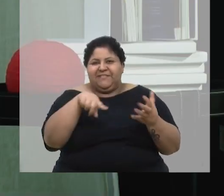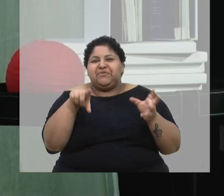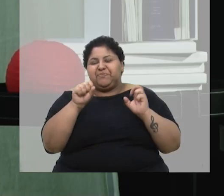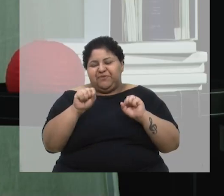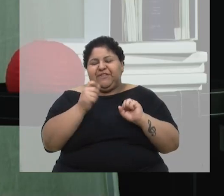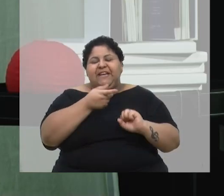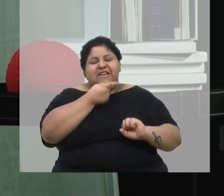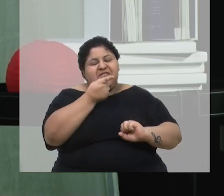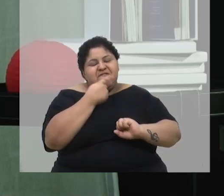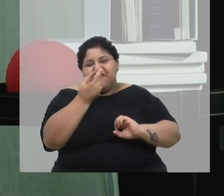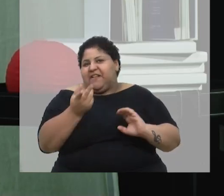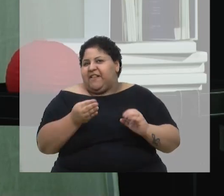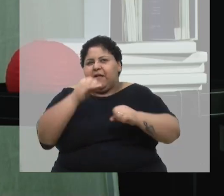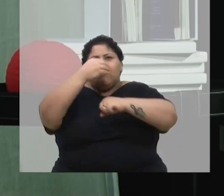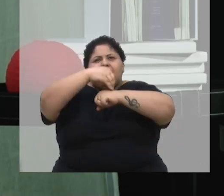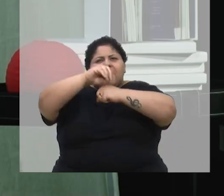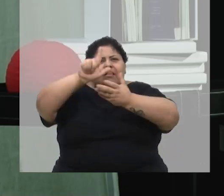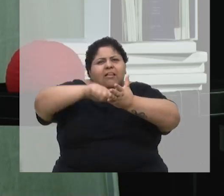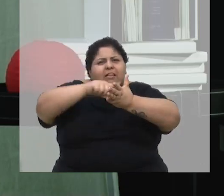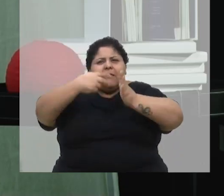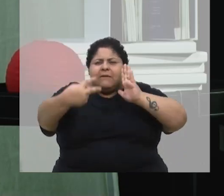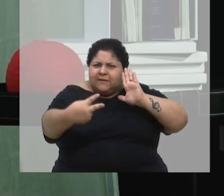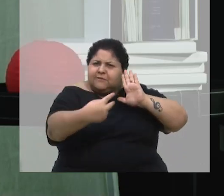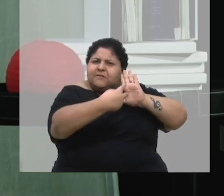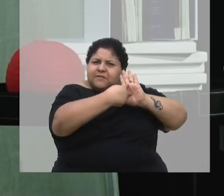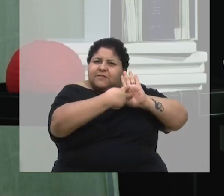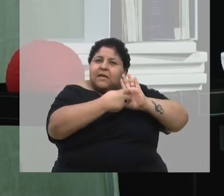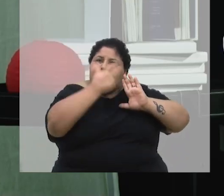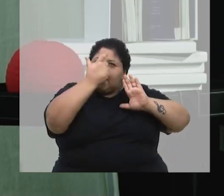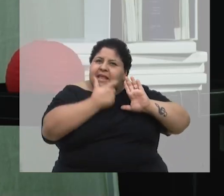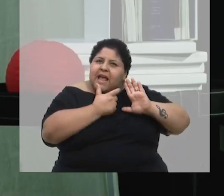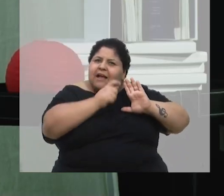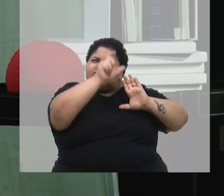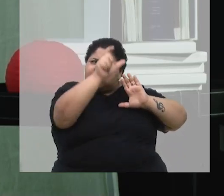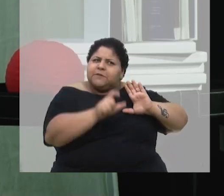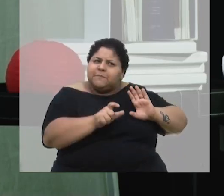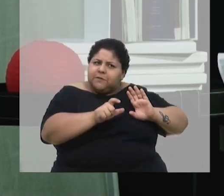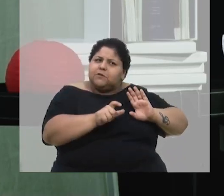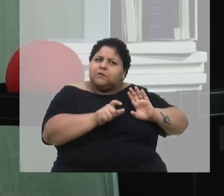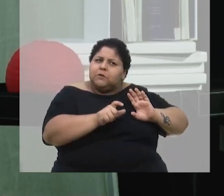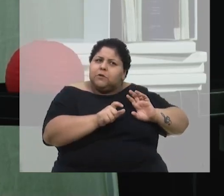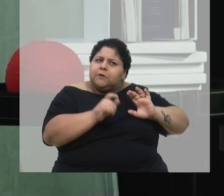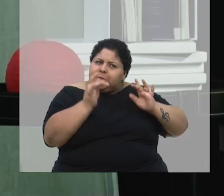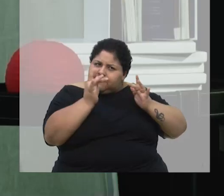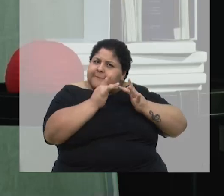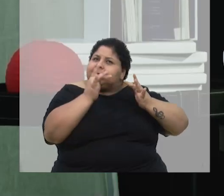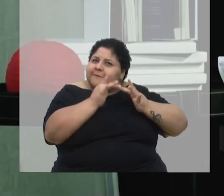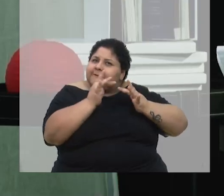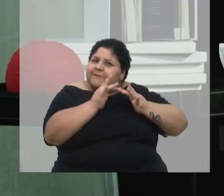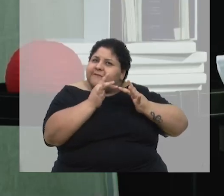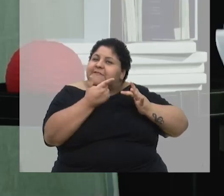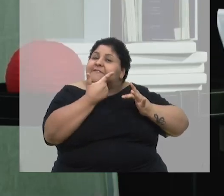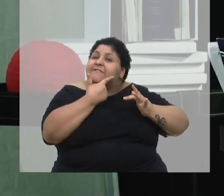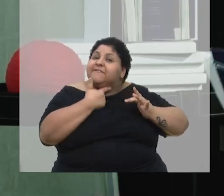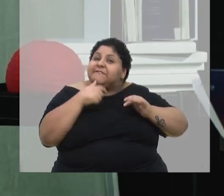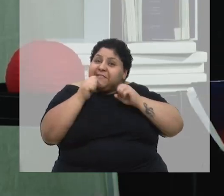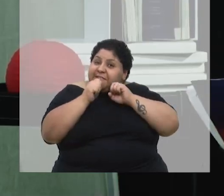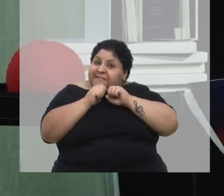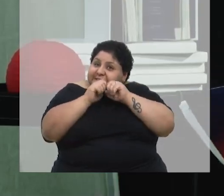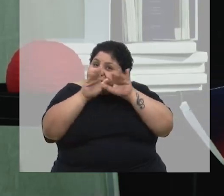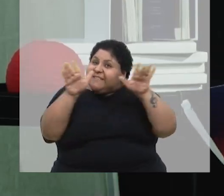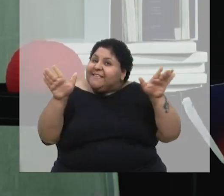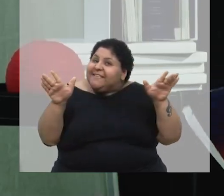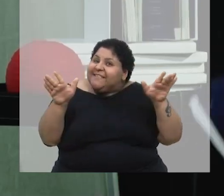tantos títulos, né? Então, se vocês puderem falar, enfim, alguma dica de livro que chama a atenção de vocês e que vocês acham que as pessoas também deveriam ter